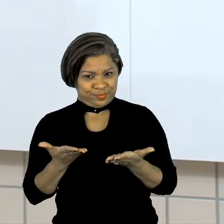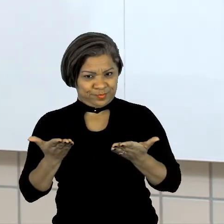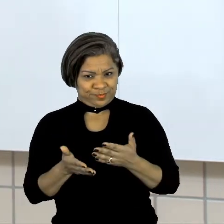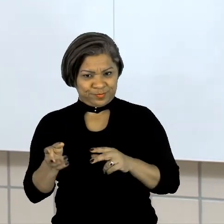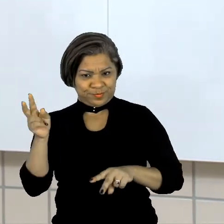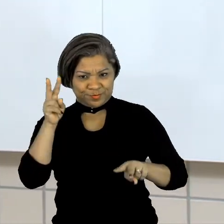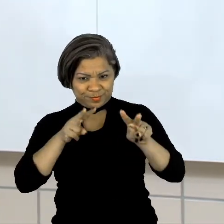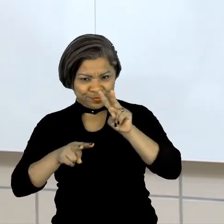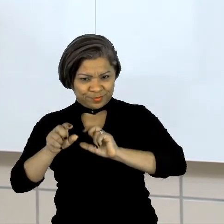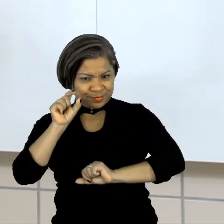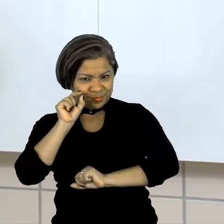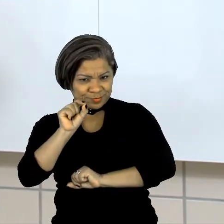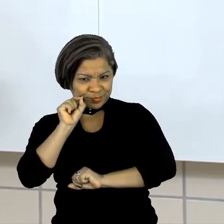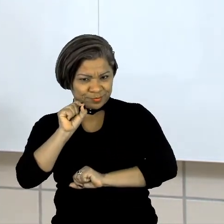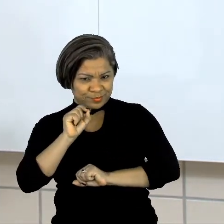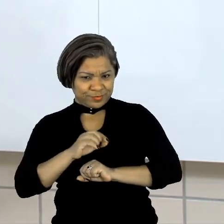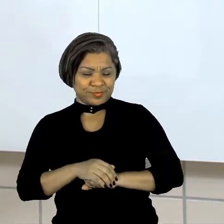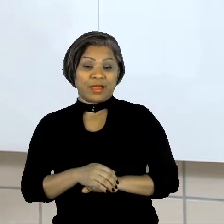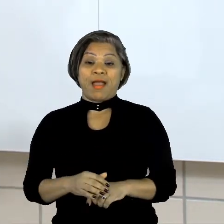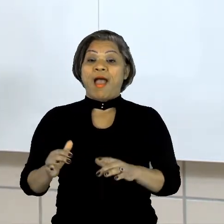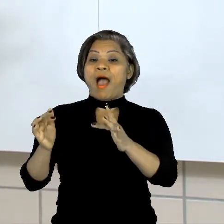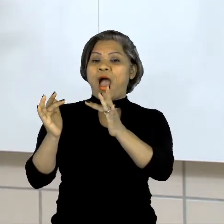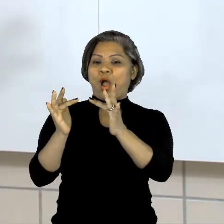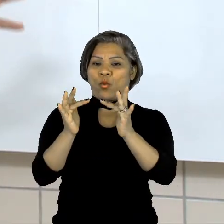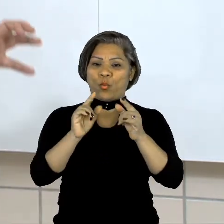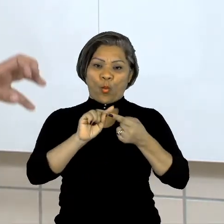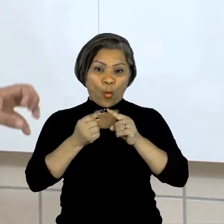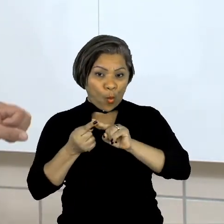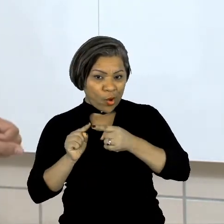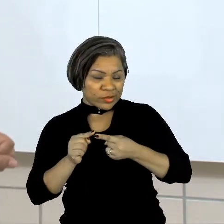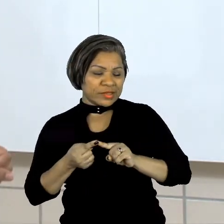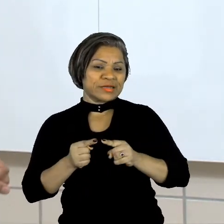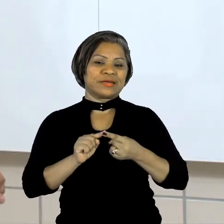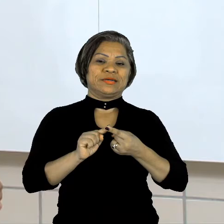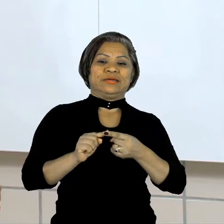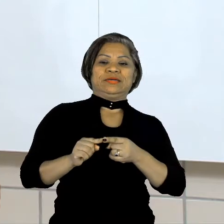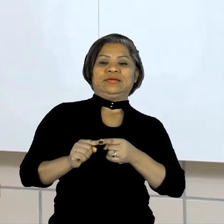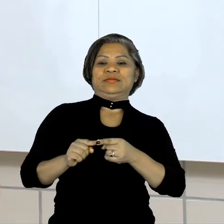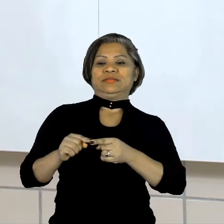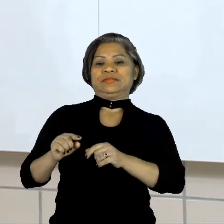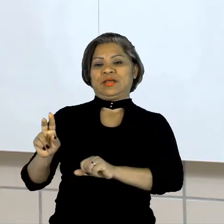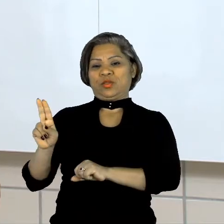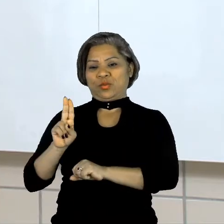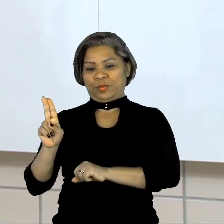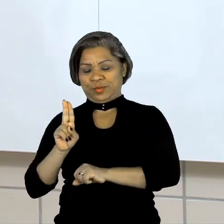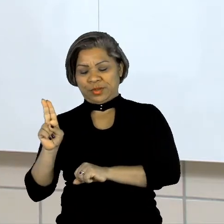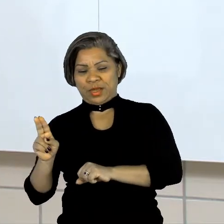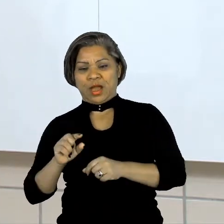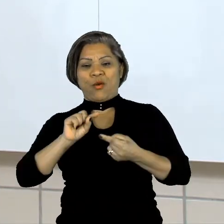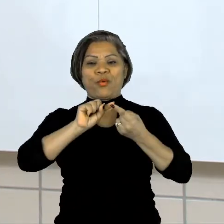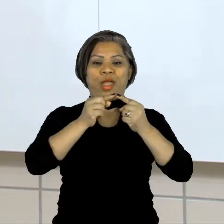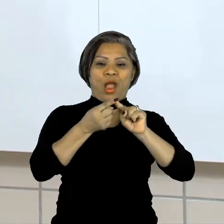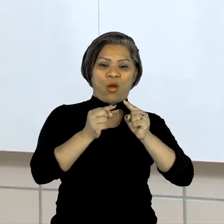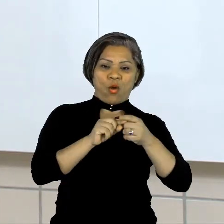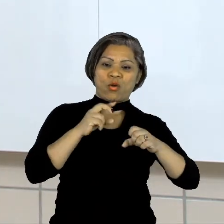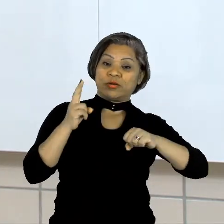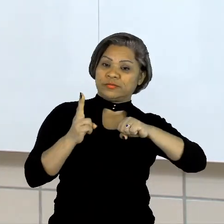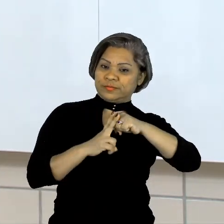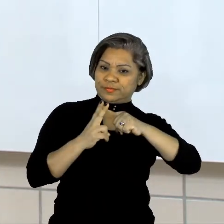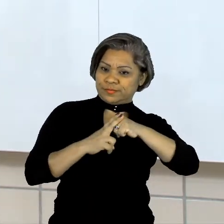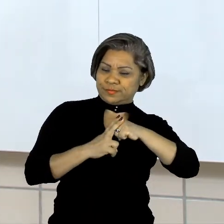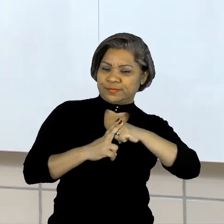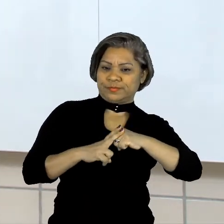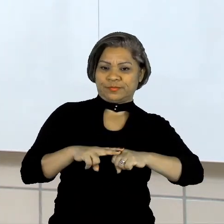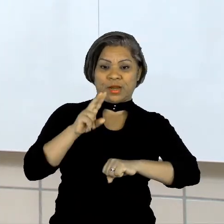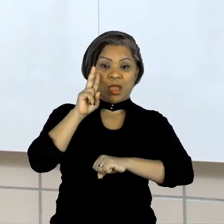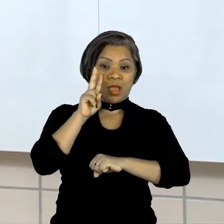quê? A questão da concordância nominal, da concordância verbal. E vimos o uso do